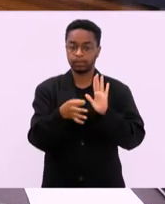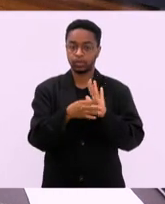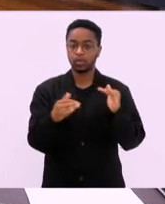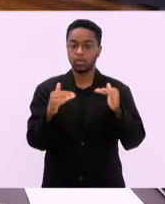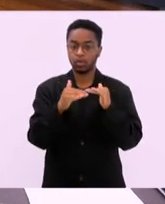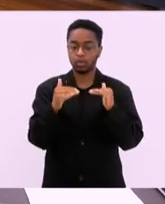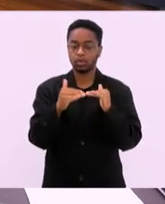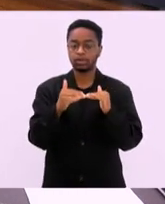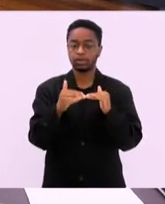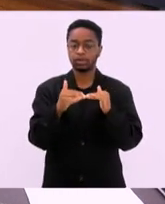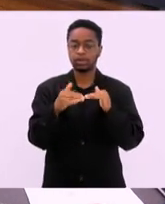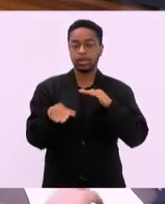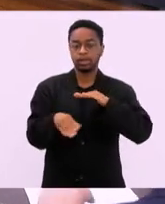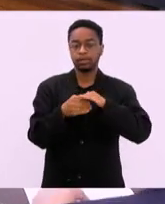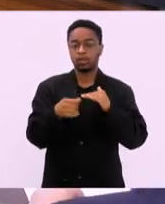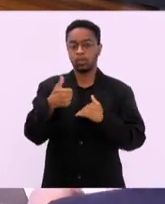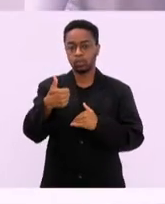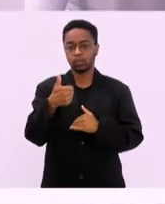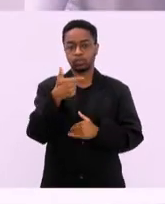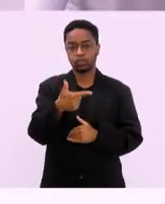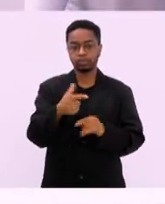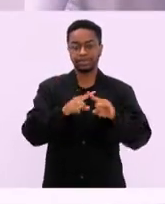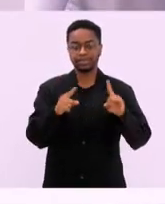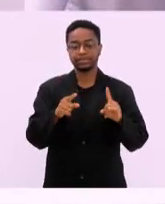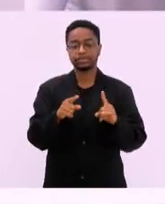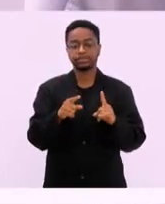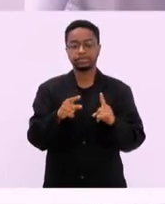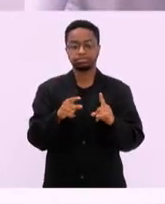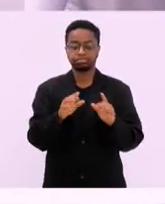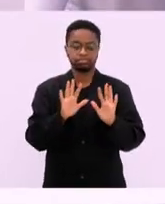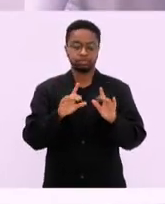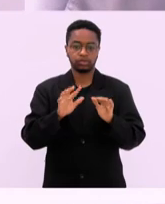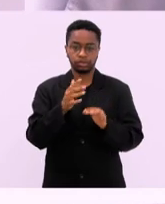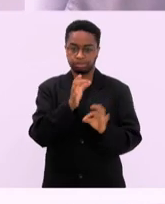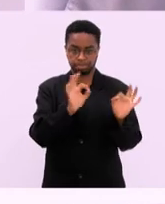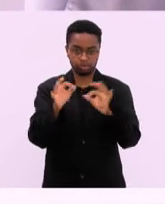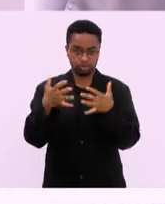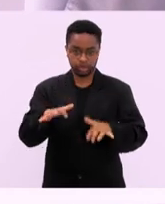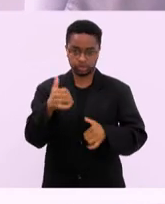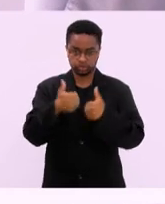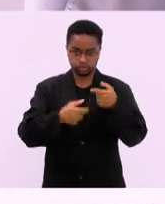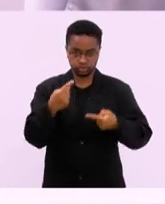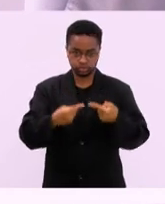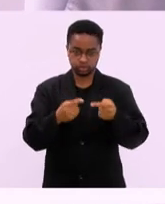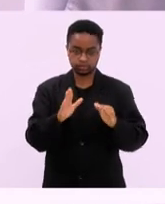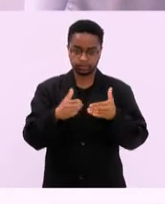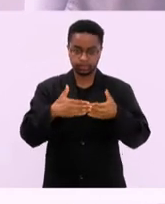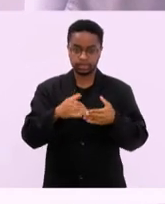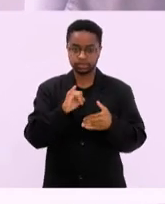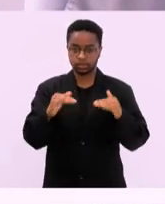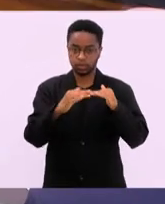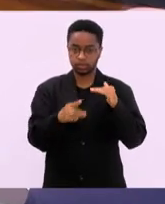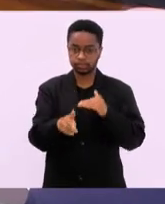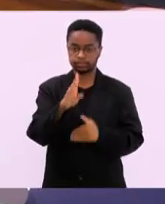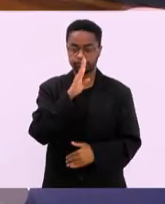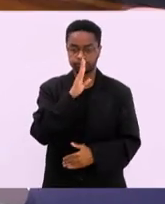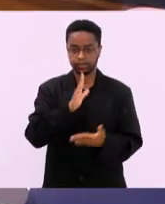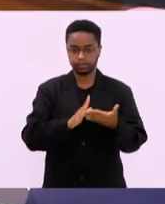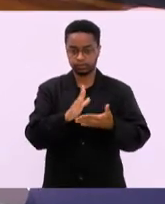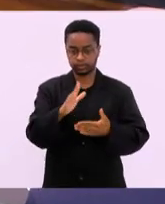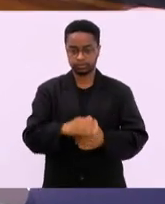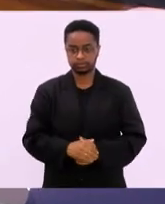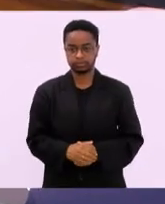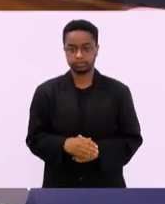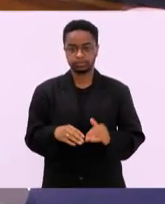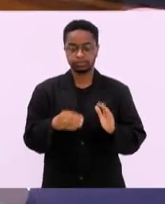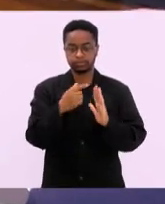com subemenda. Não havendo quem queira discutir, encerrada a discussão, em votação, senhores que aprovam, permaneçam como estão, aprovado. 9